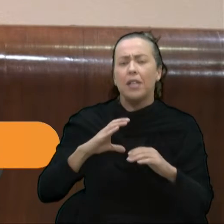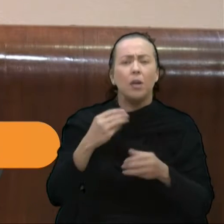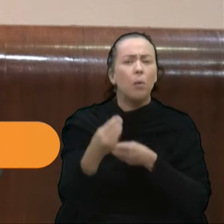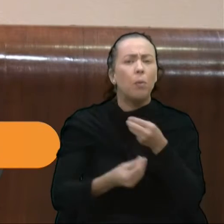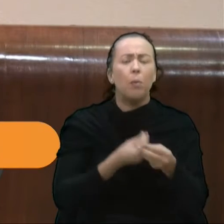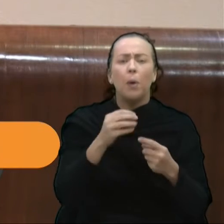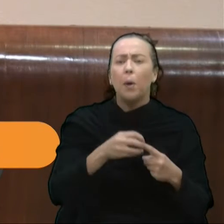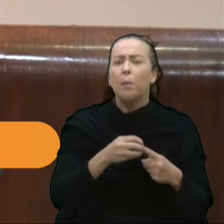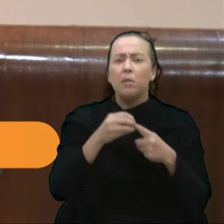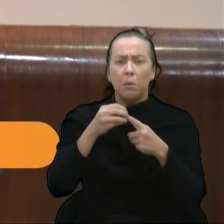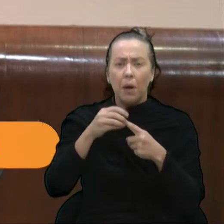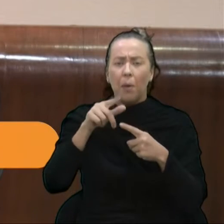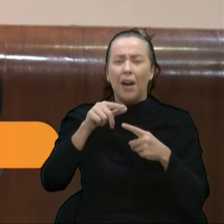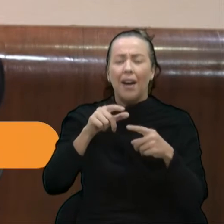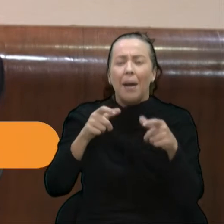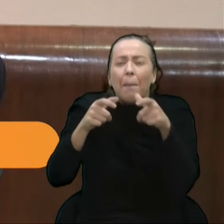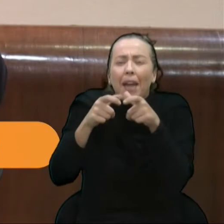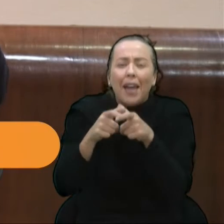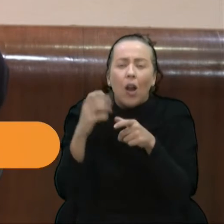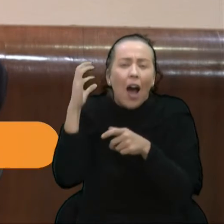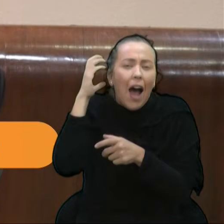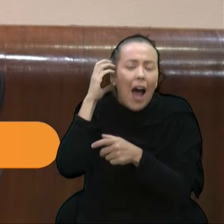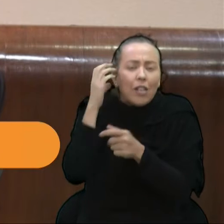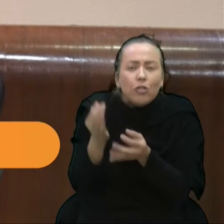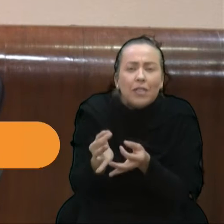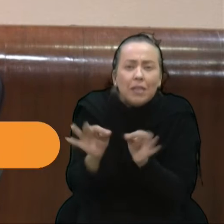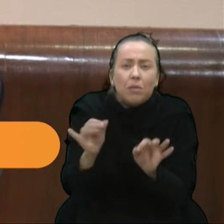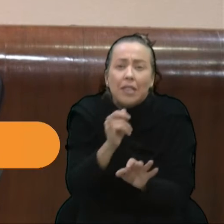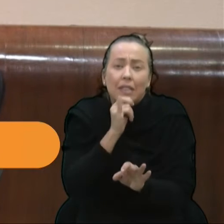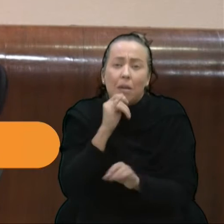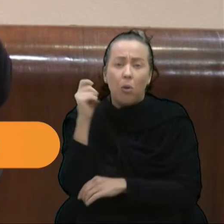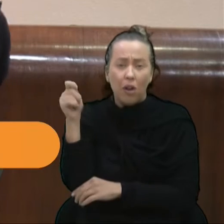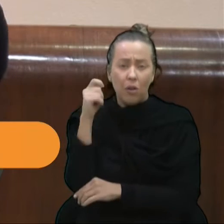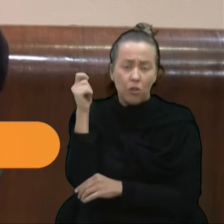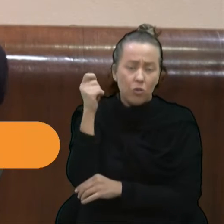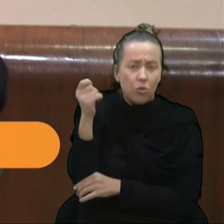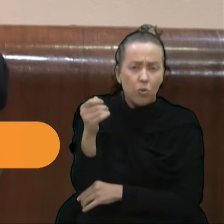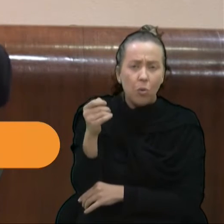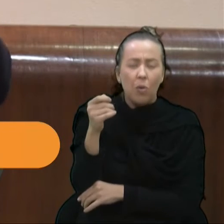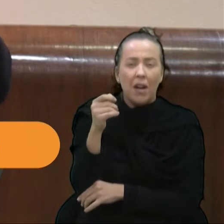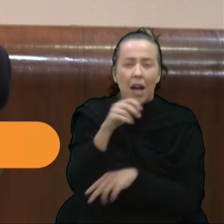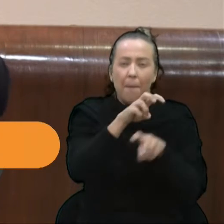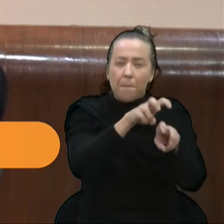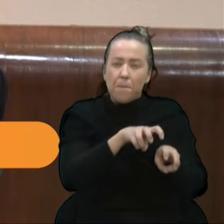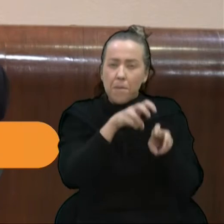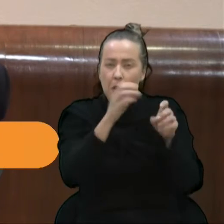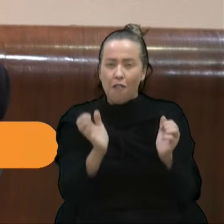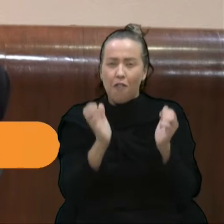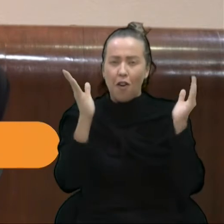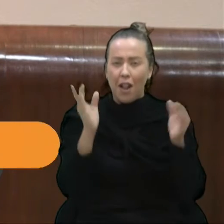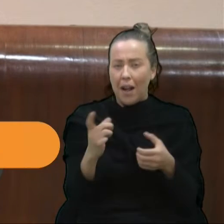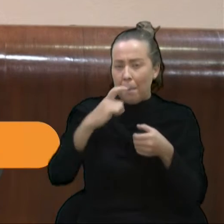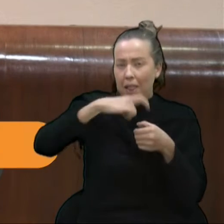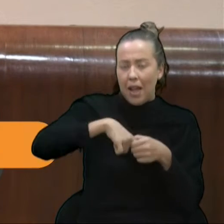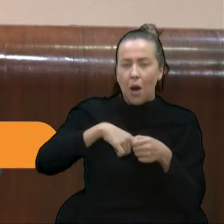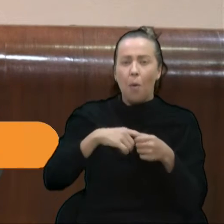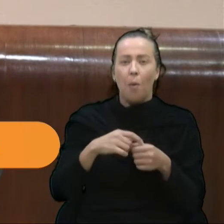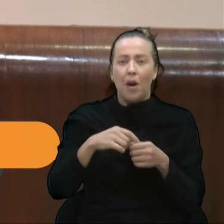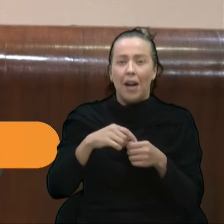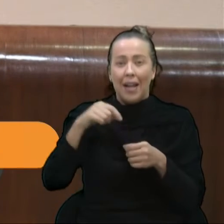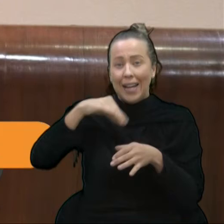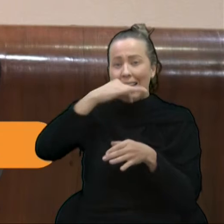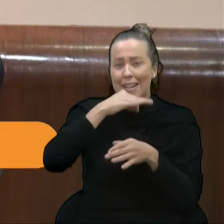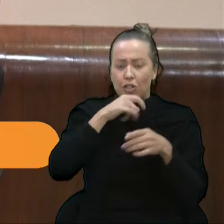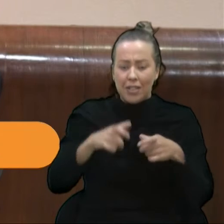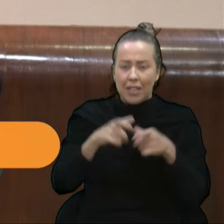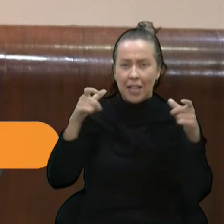para aqueles meios pequenos, né? As rádios aqui, por exemplo, no Rio Grande do Sul, do interior, fora da capital, fora da Grande Caxias, eu